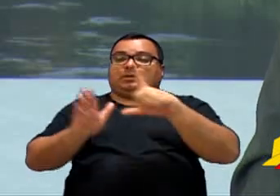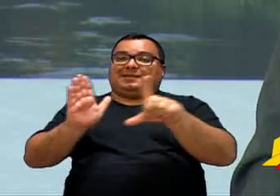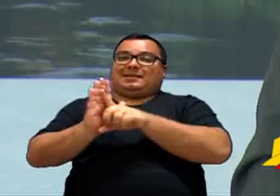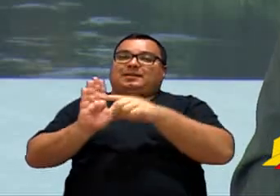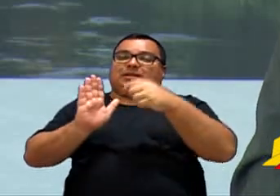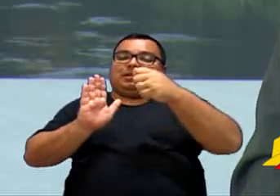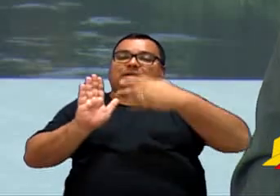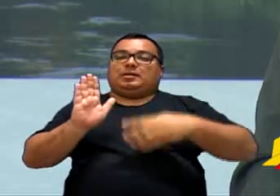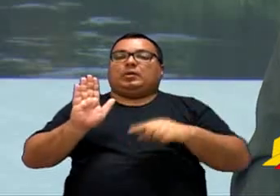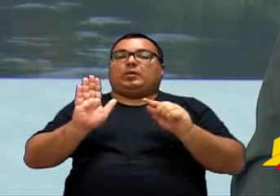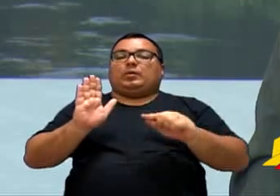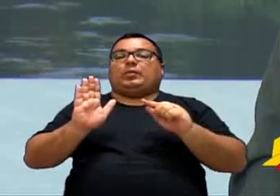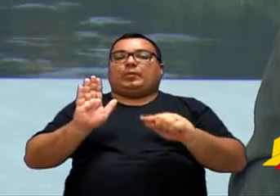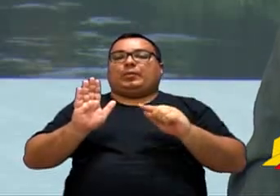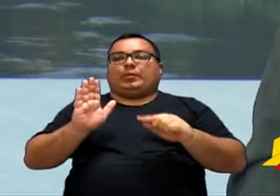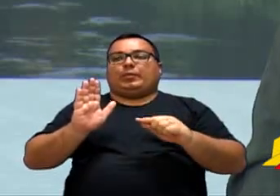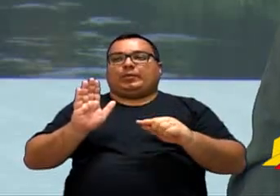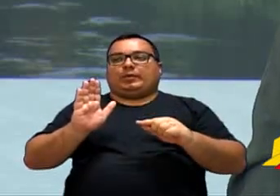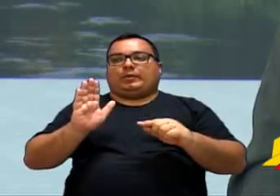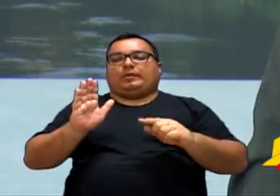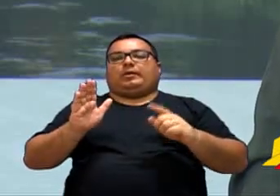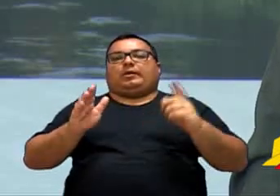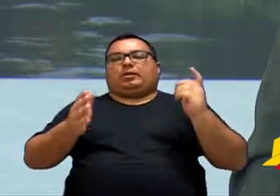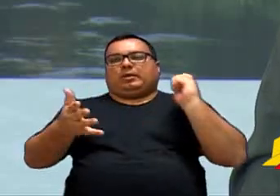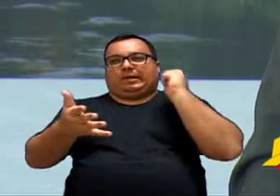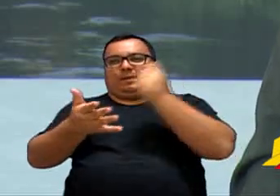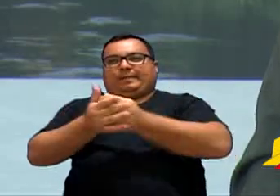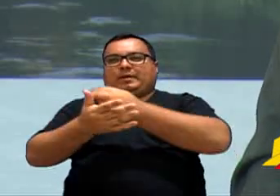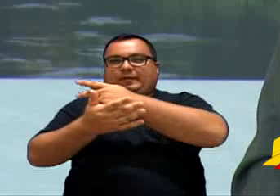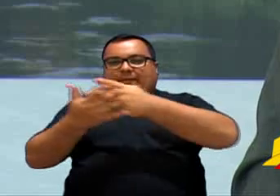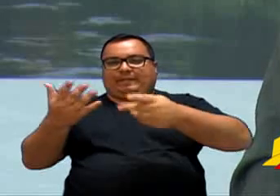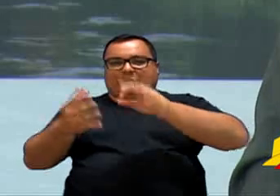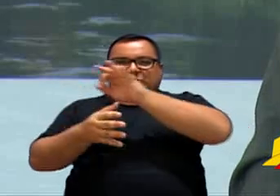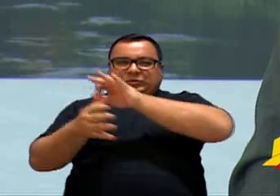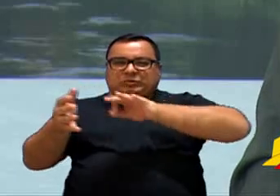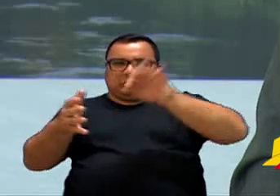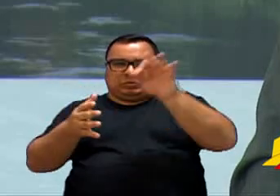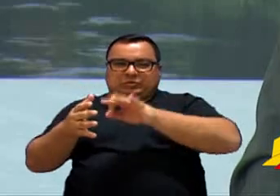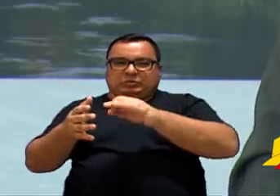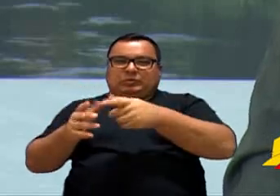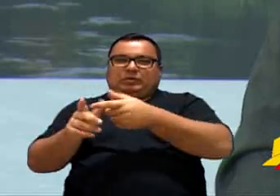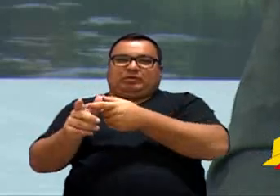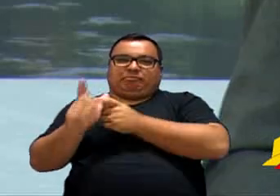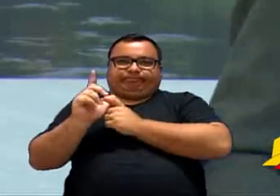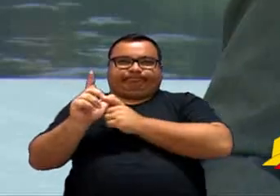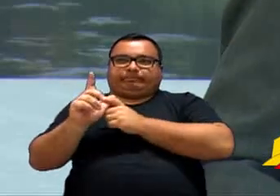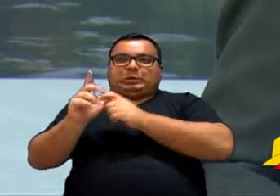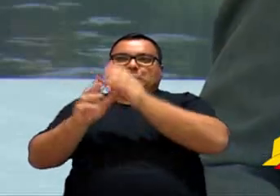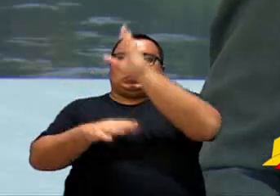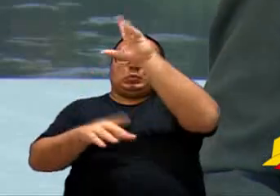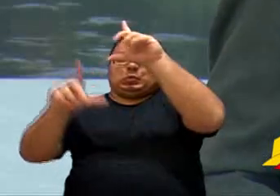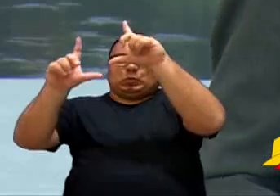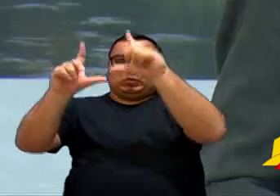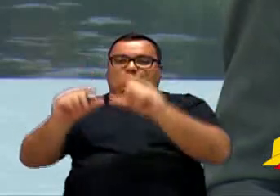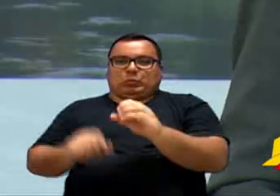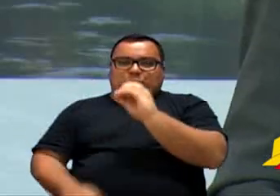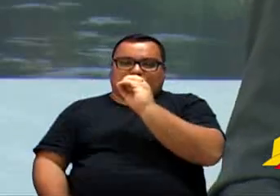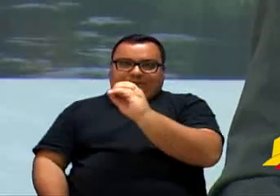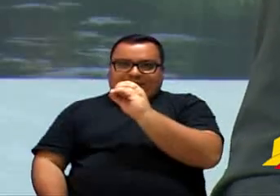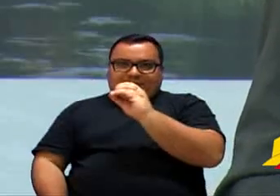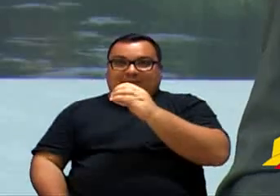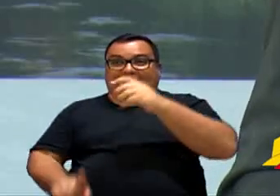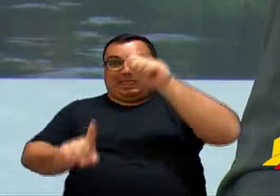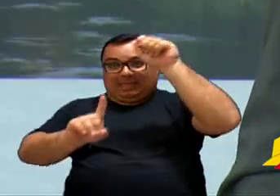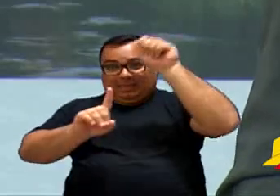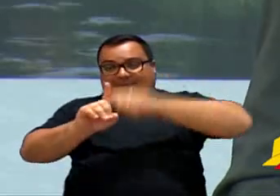aqui para a Câmara, zerando os juros, correção monetária, e negociando por 100 meses,